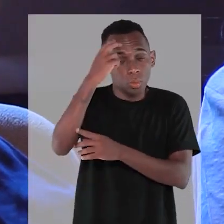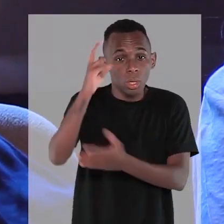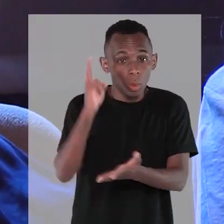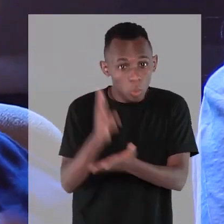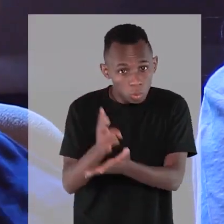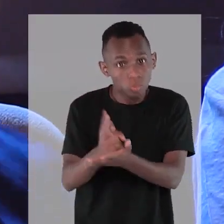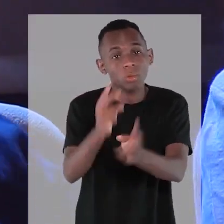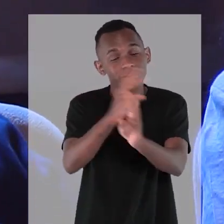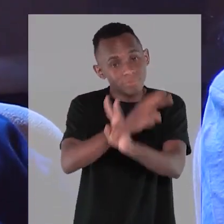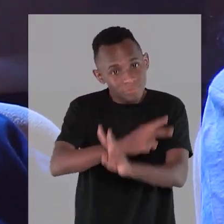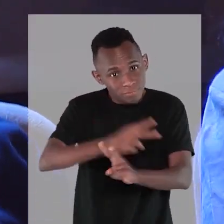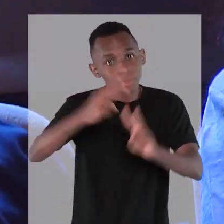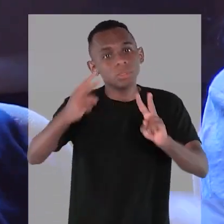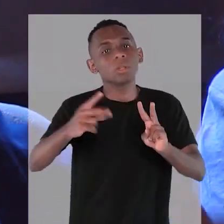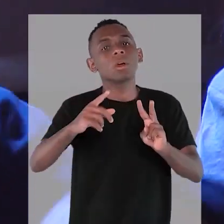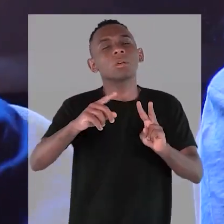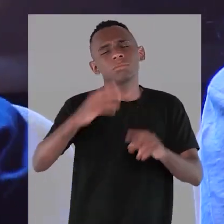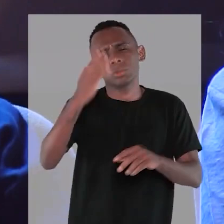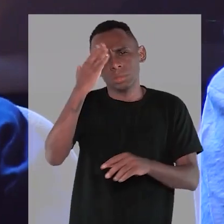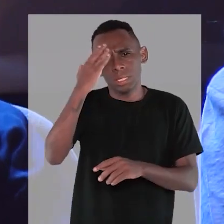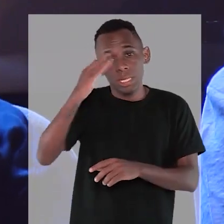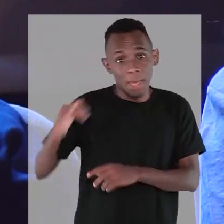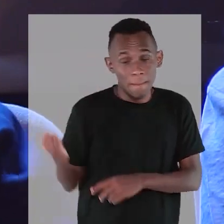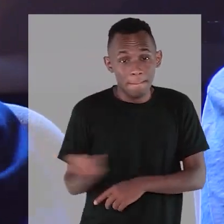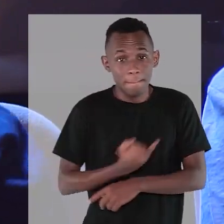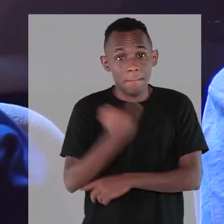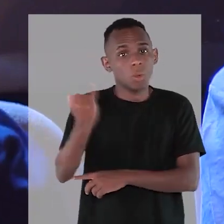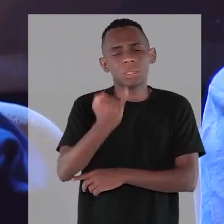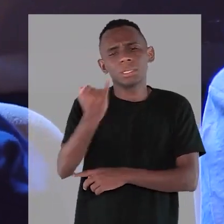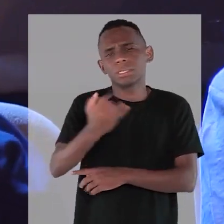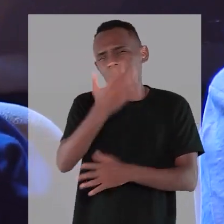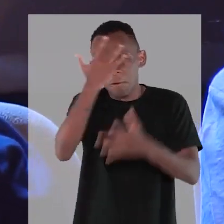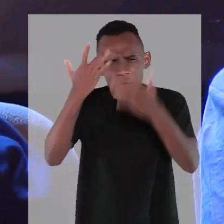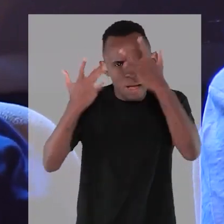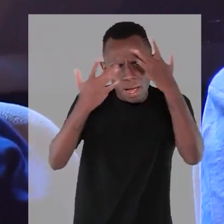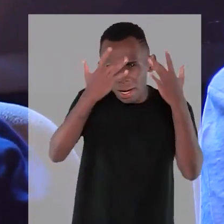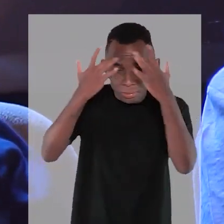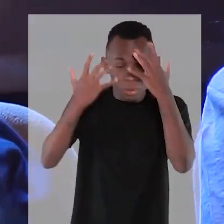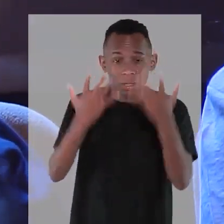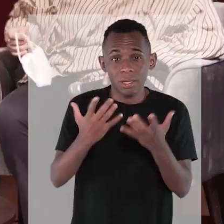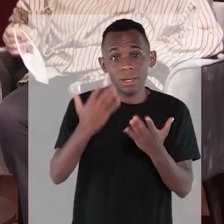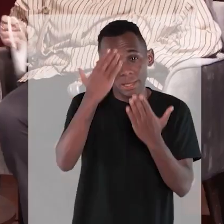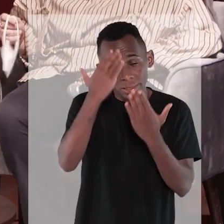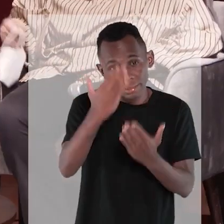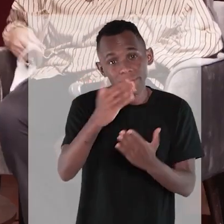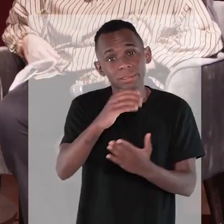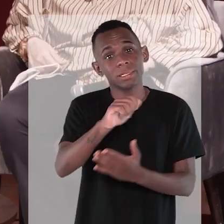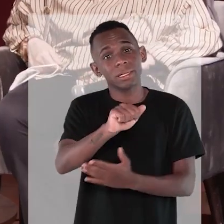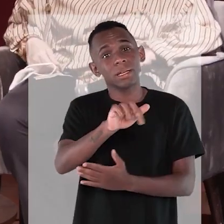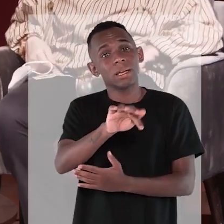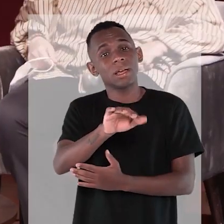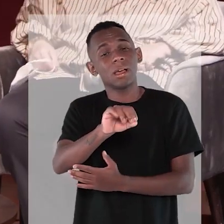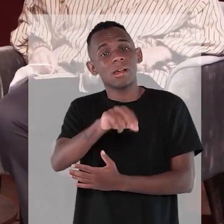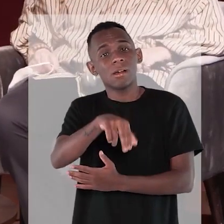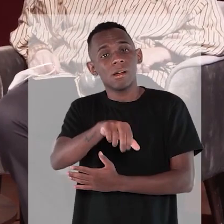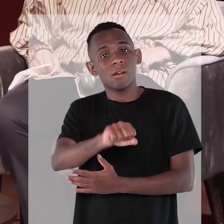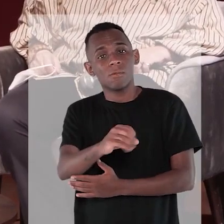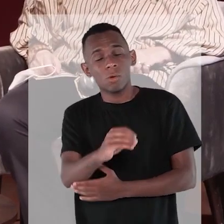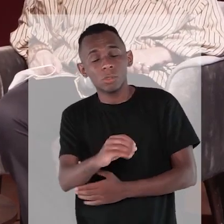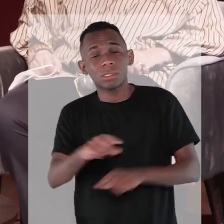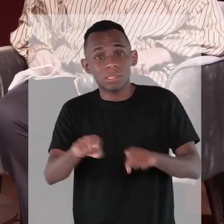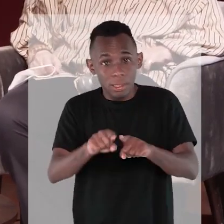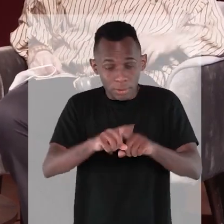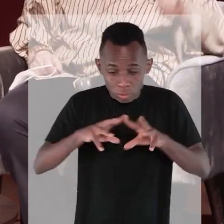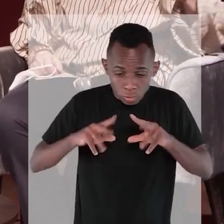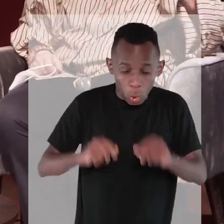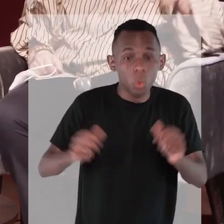internet. Isso eu sei que foi muito importante para muitas pessoas, então eu queria agradecer ao Afonso e toda a equipe, naturalmente, do Sempre um Papo, que